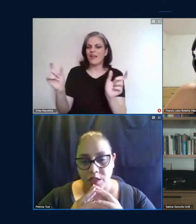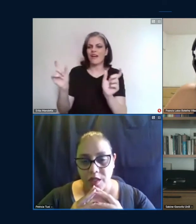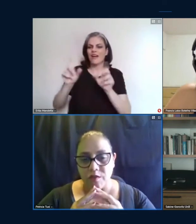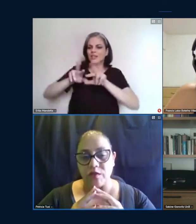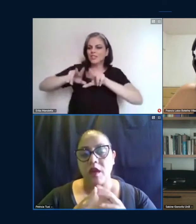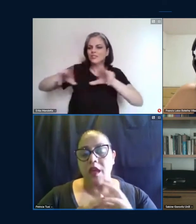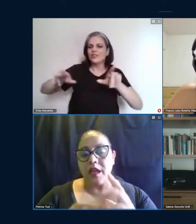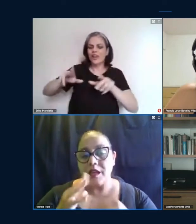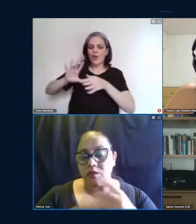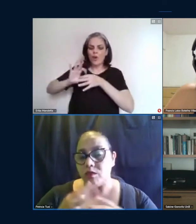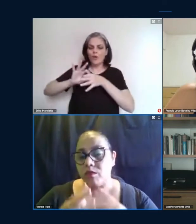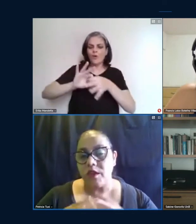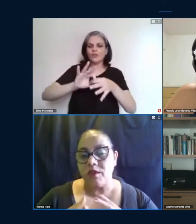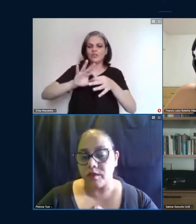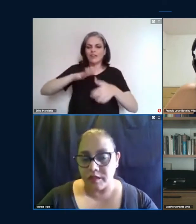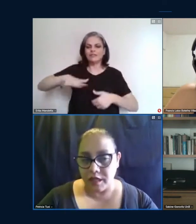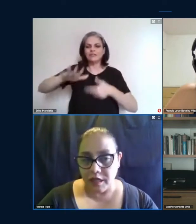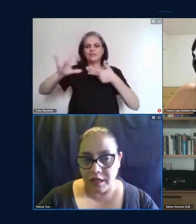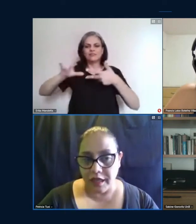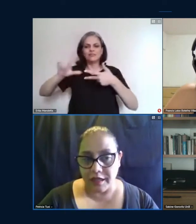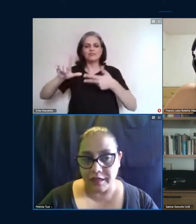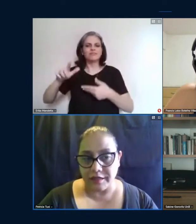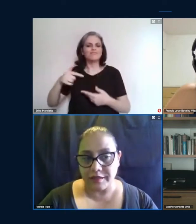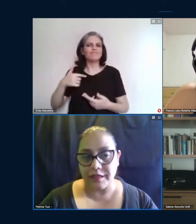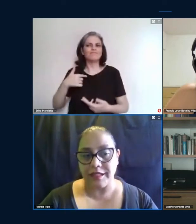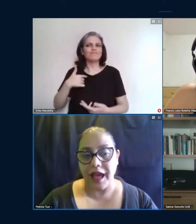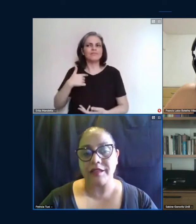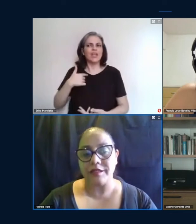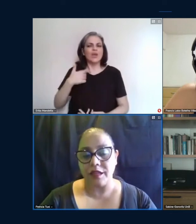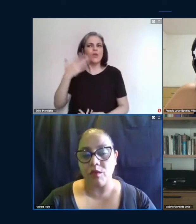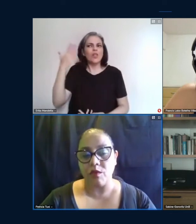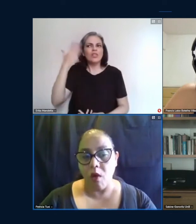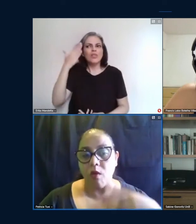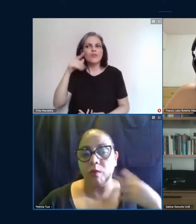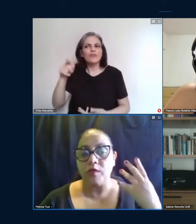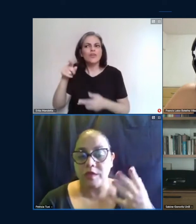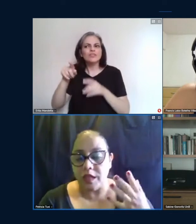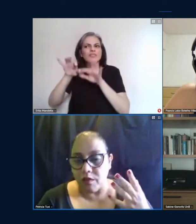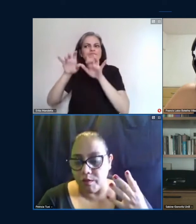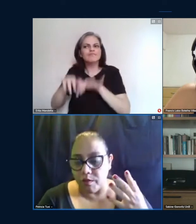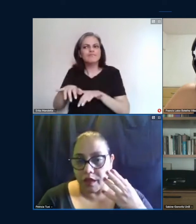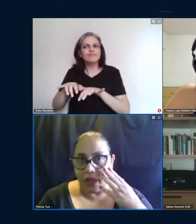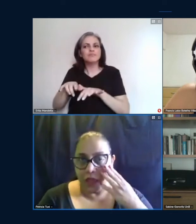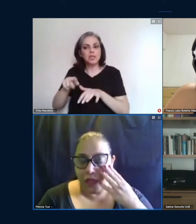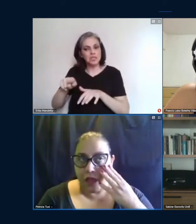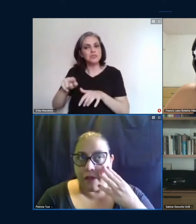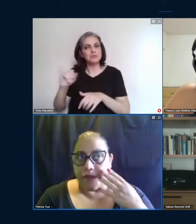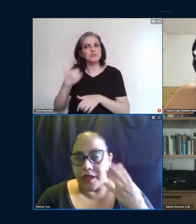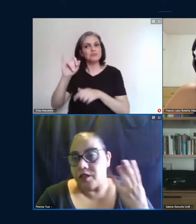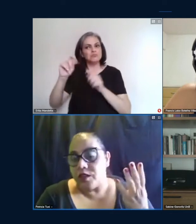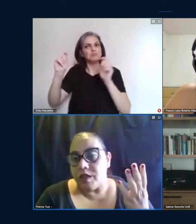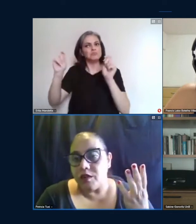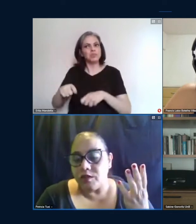legislativo, isso eu não vi você citar sendo algo possível, porque a gente não tem onde